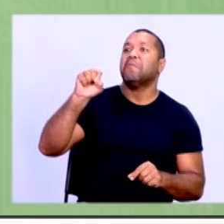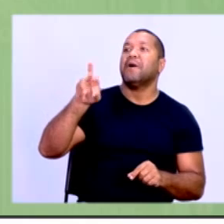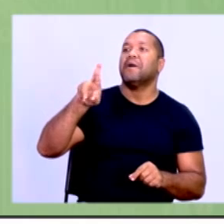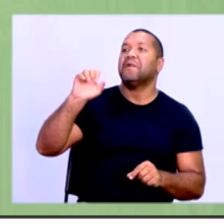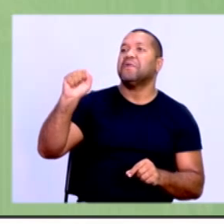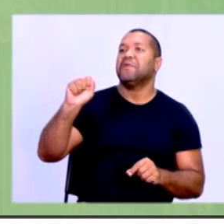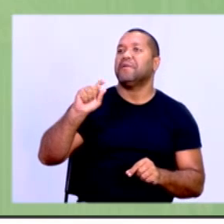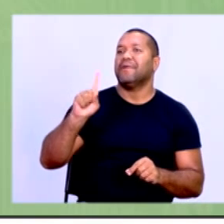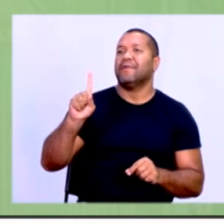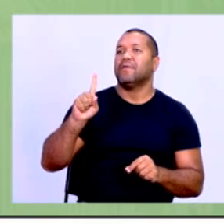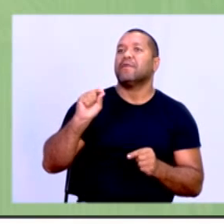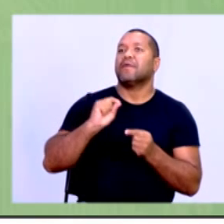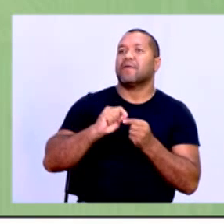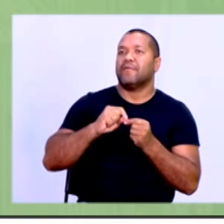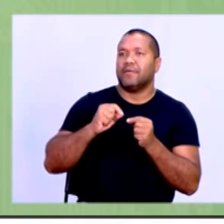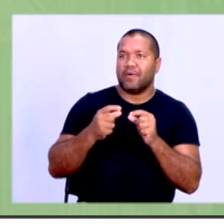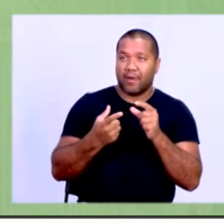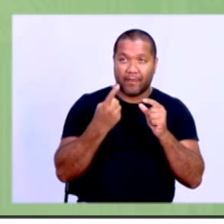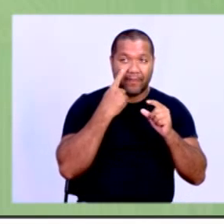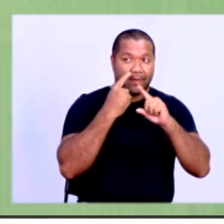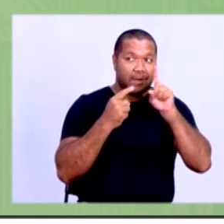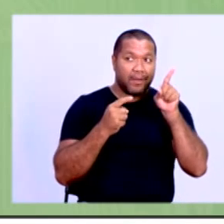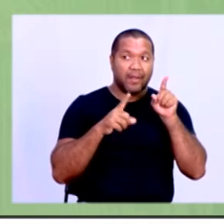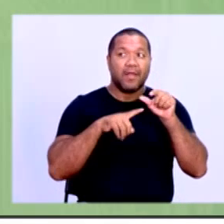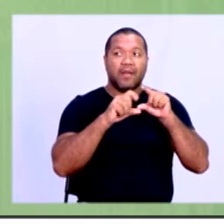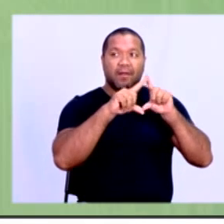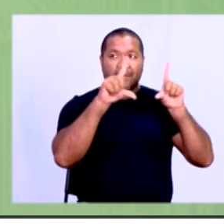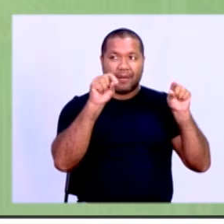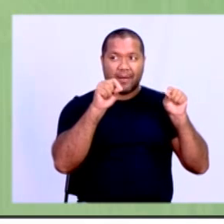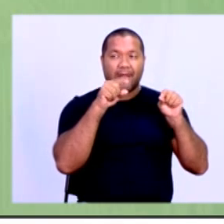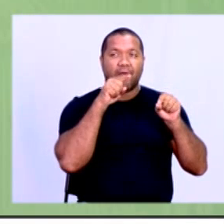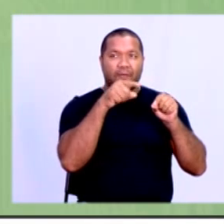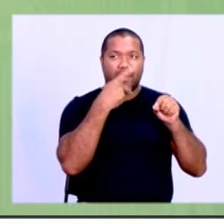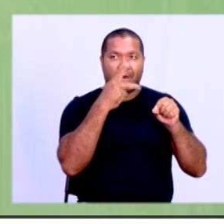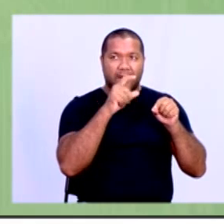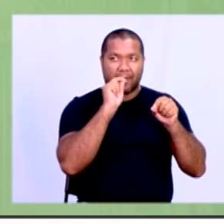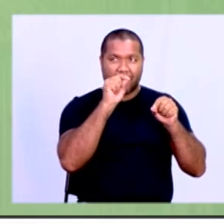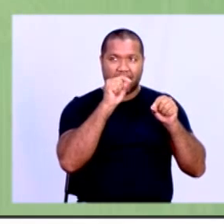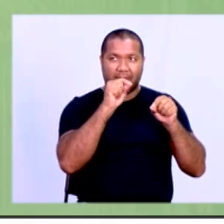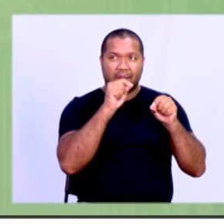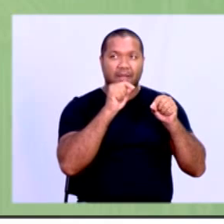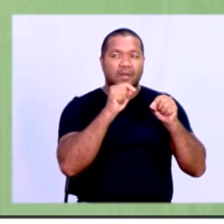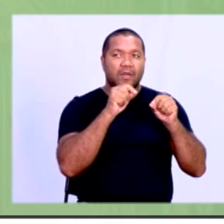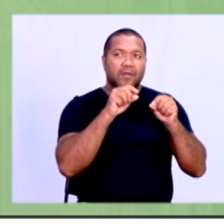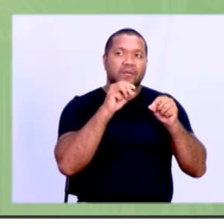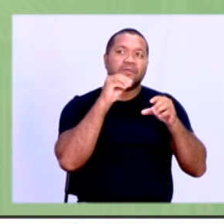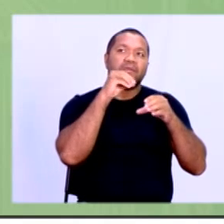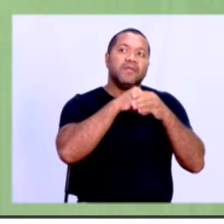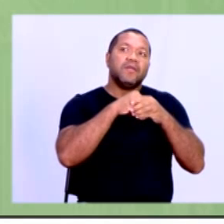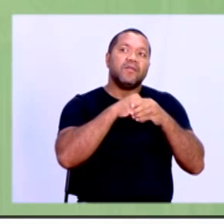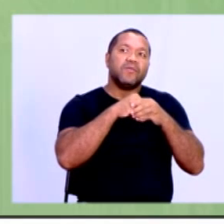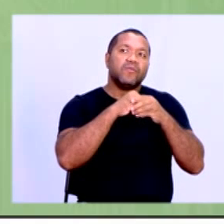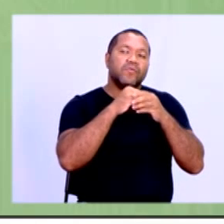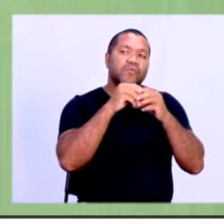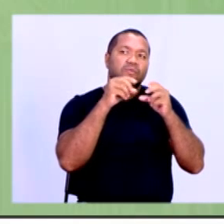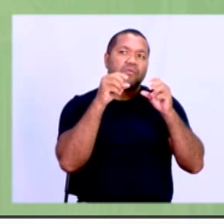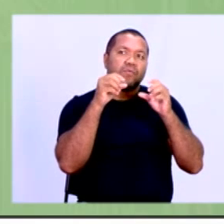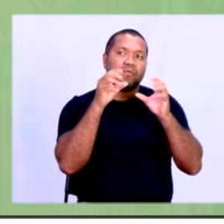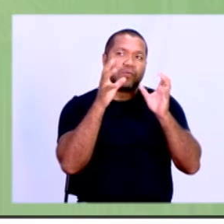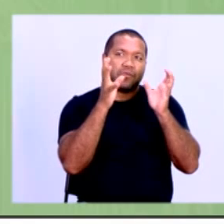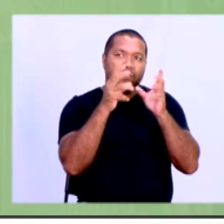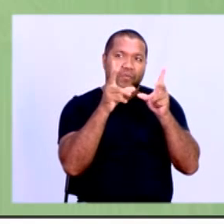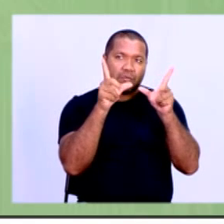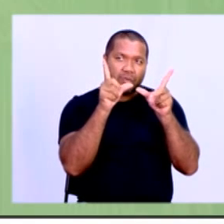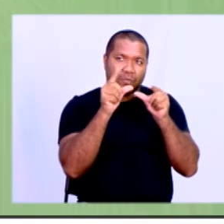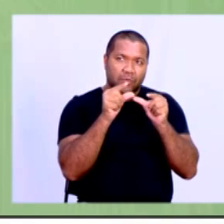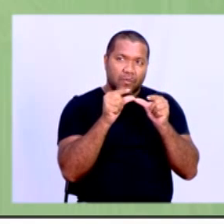Eu criei essa página, aí eu disse que a seção conteúdo, e dentro dessa seção conteúdo eu fiz um teste de